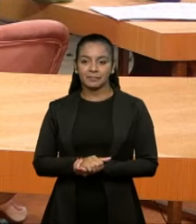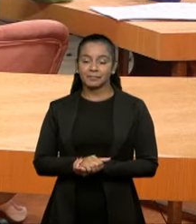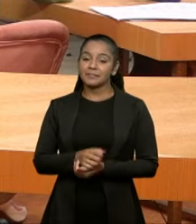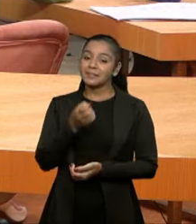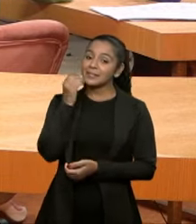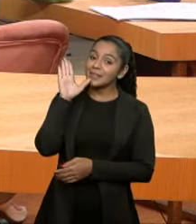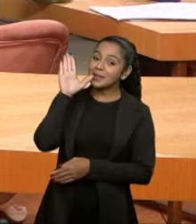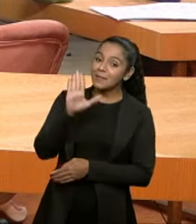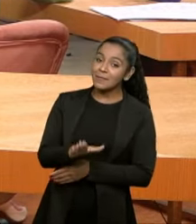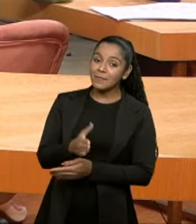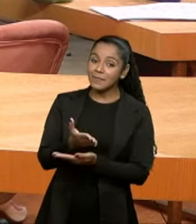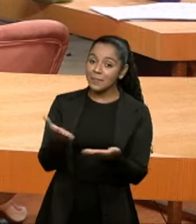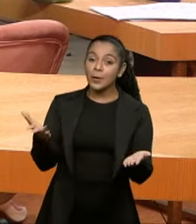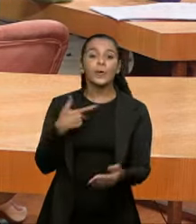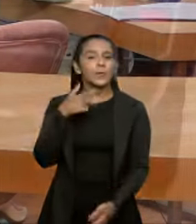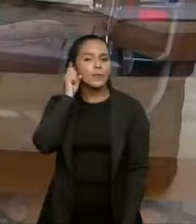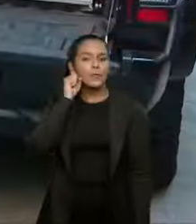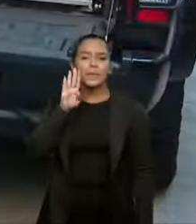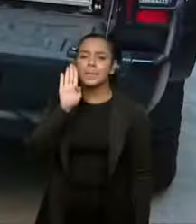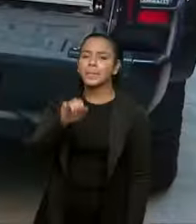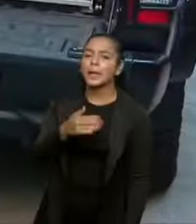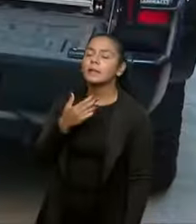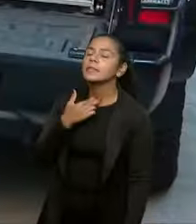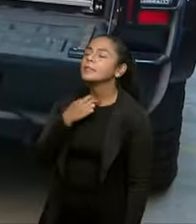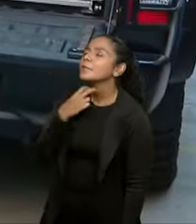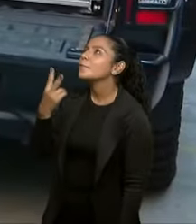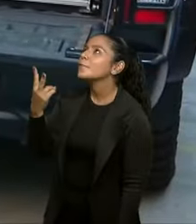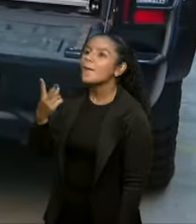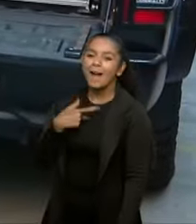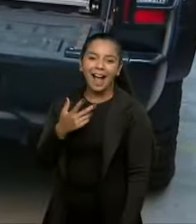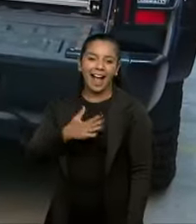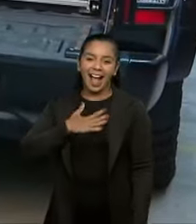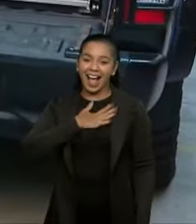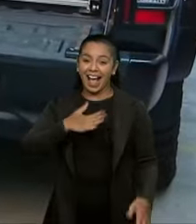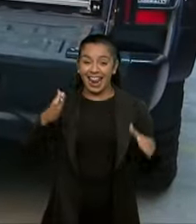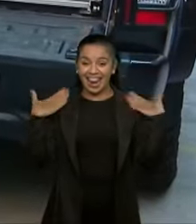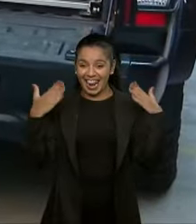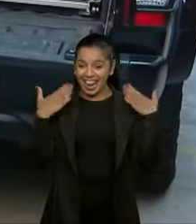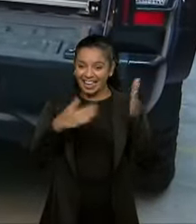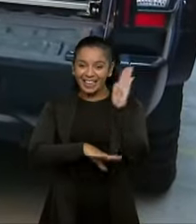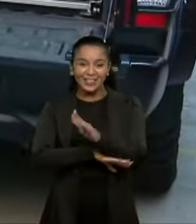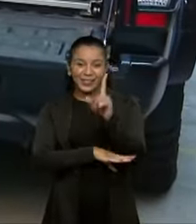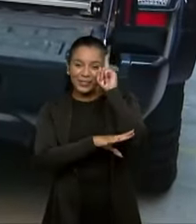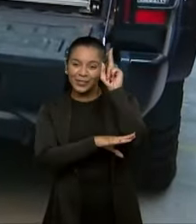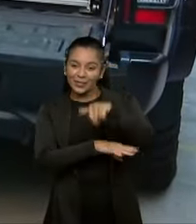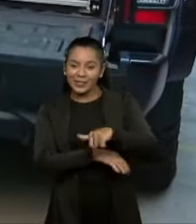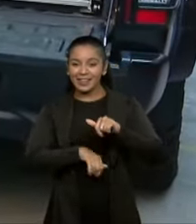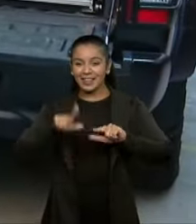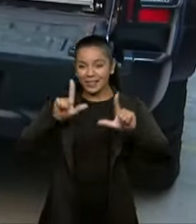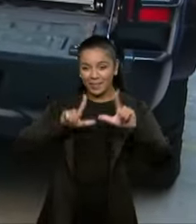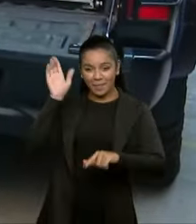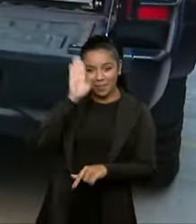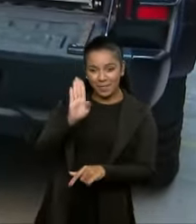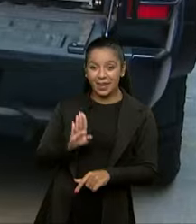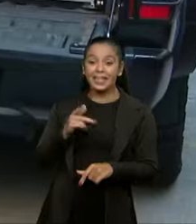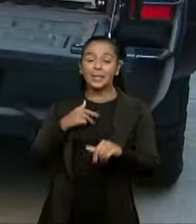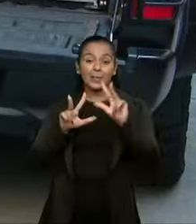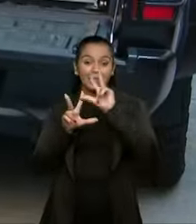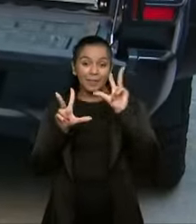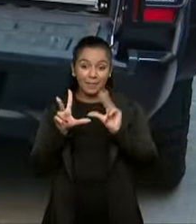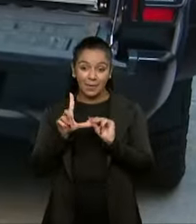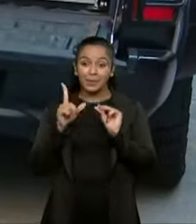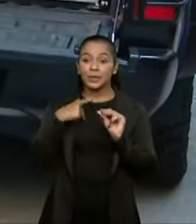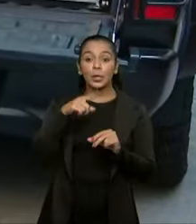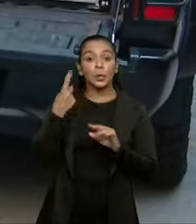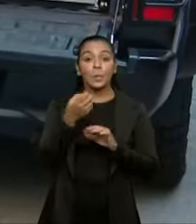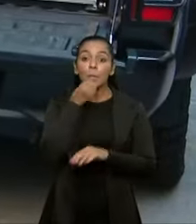Boa tarde, meu amor. Tô te ouvindo muito bem, essa voz que agora alegra as nossas tardes todo dia aqui na TV Brasil. Boa tarde, Cissa, para você, para todo mundo que tá acompanhando mais